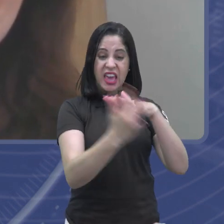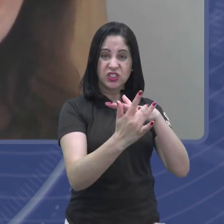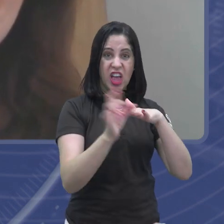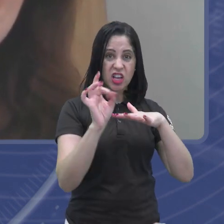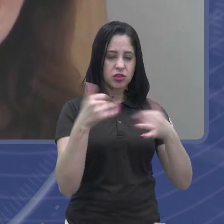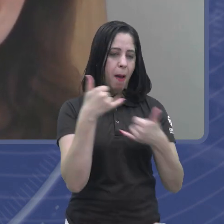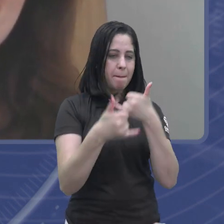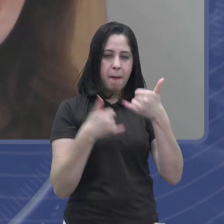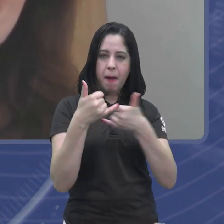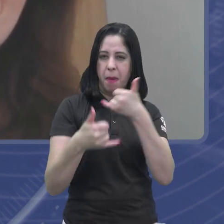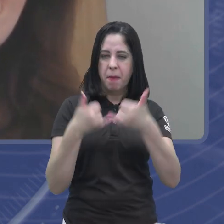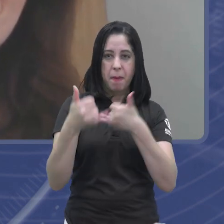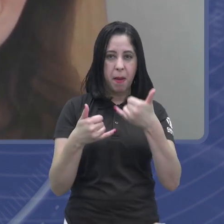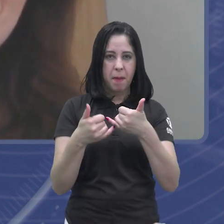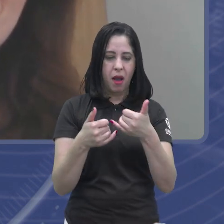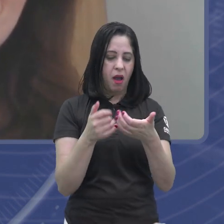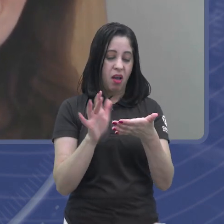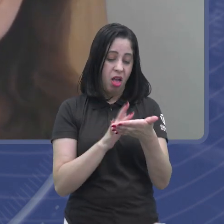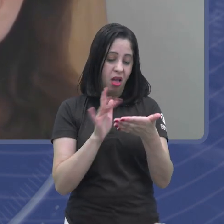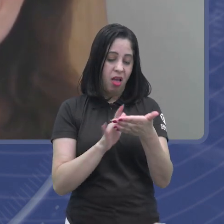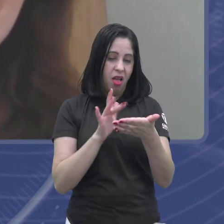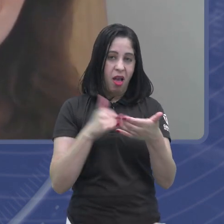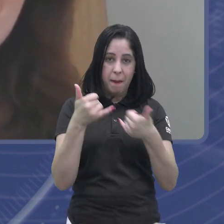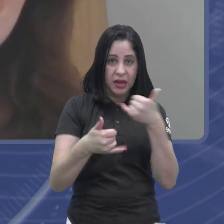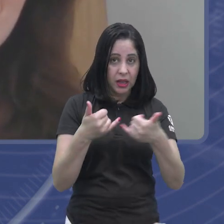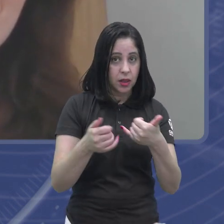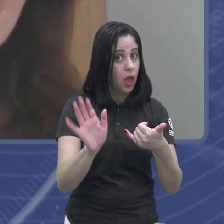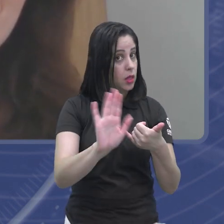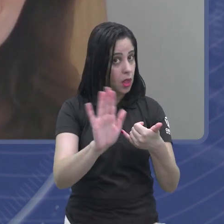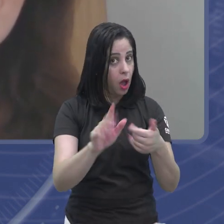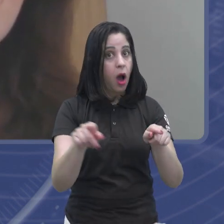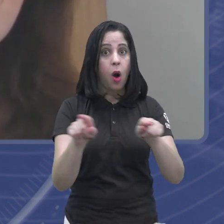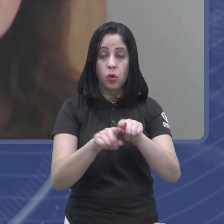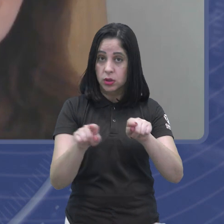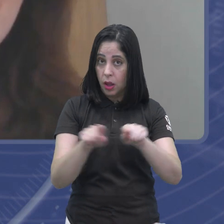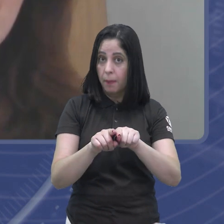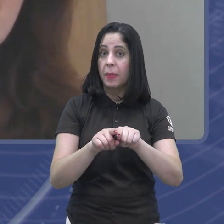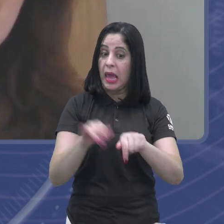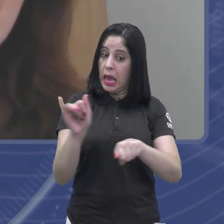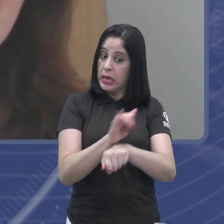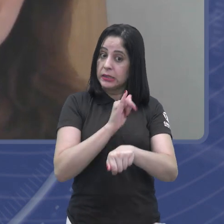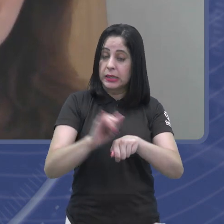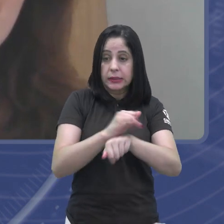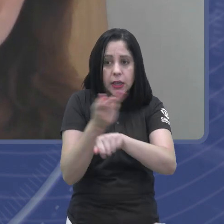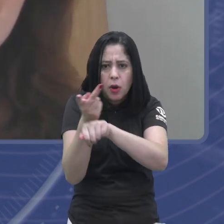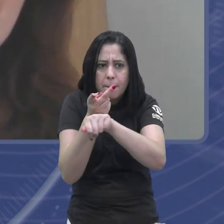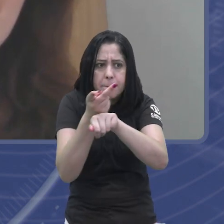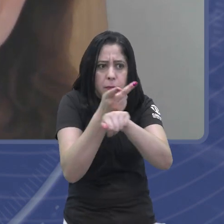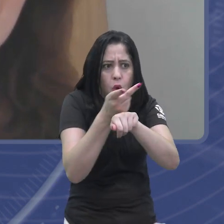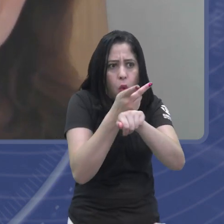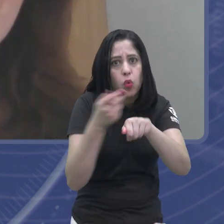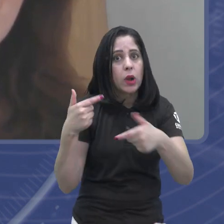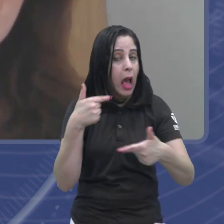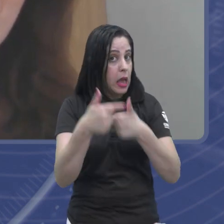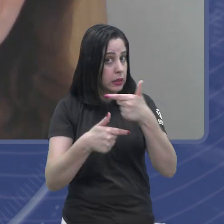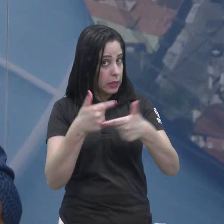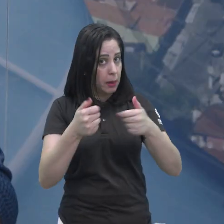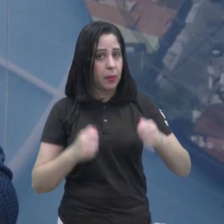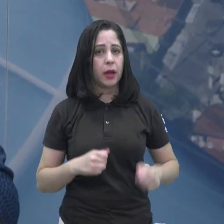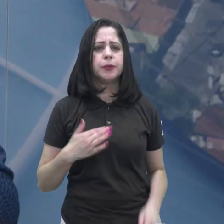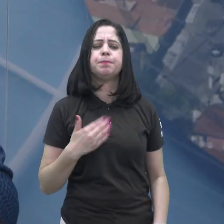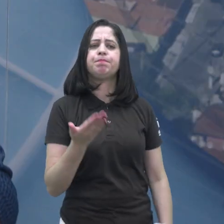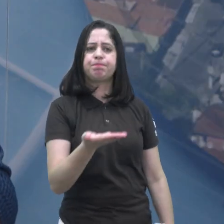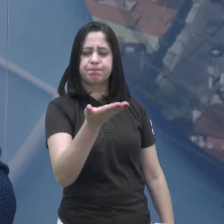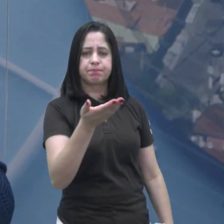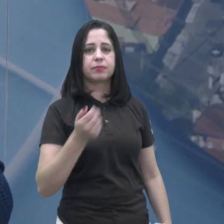são apenas diversão, mas também ferramentas de trabalho e ferramentas para encontrar trabalho. E nesse gancho eu queria voltar aqui para